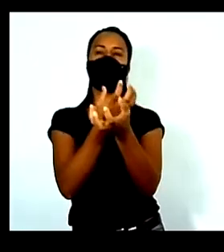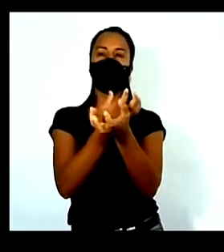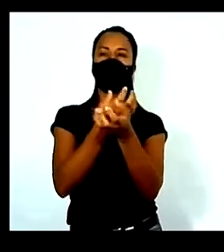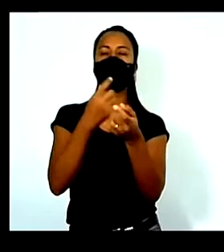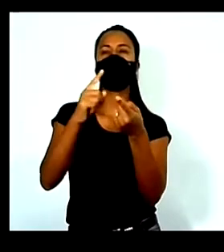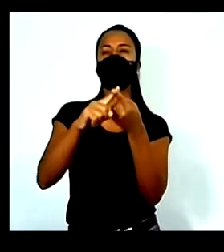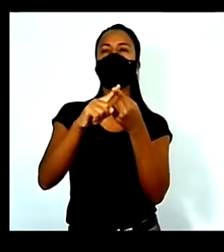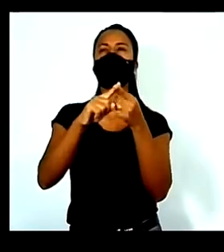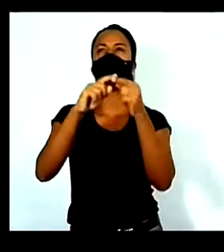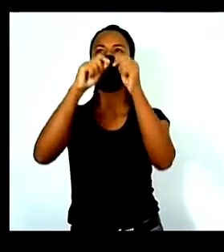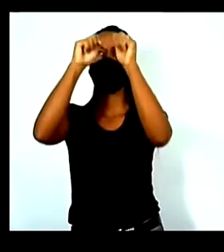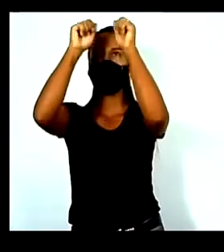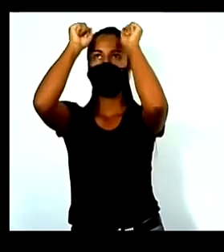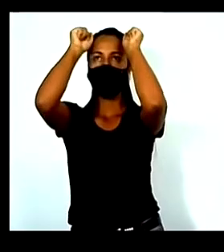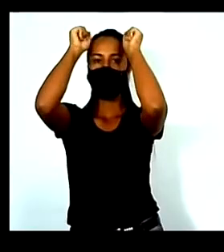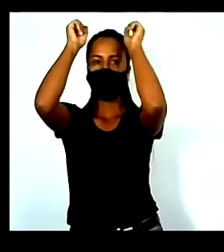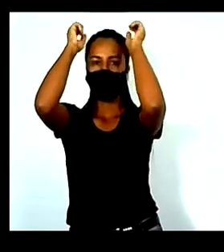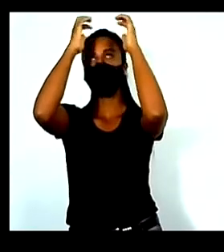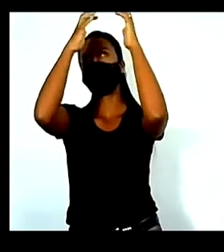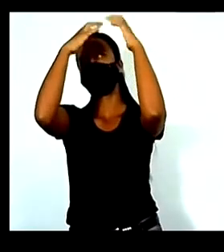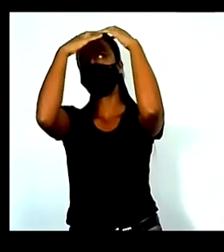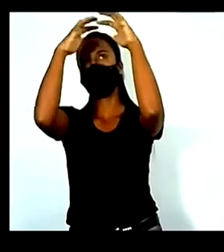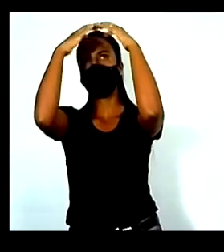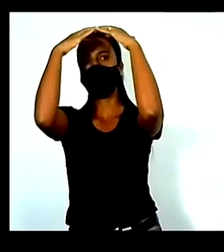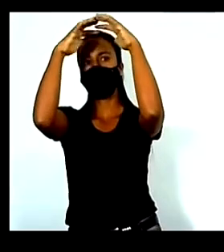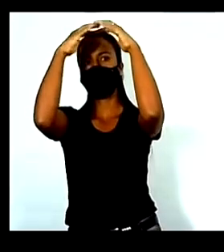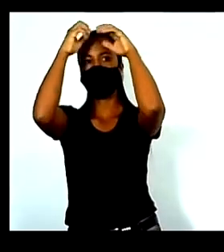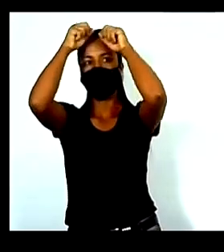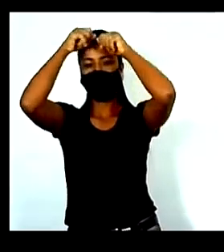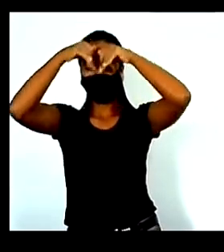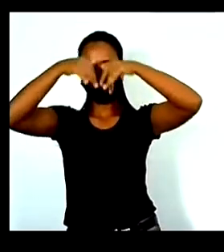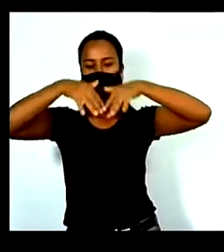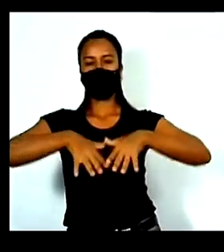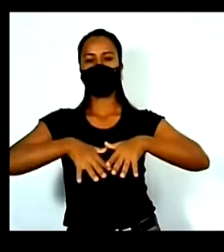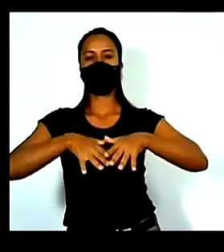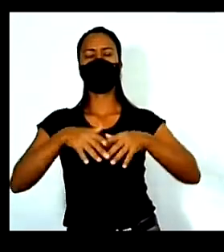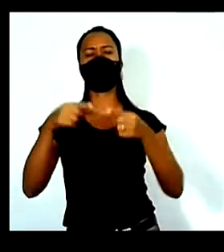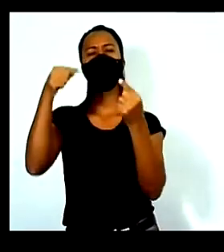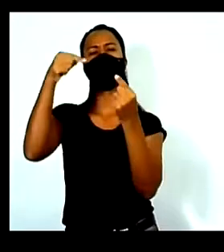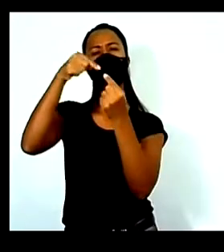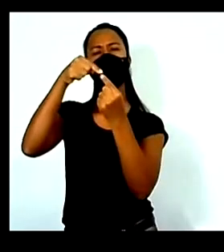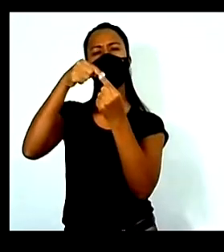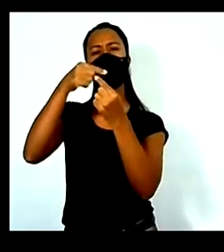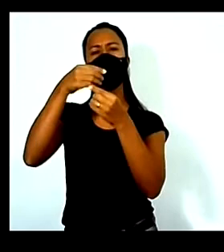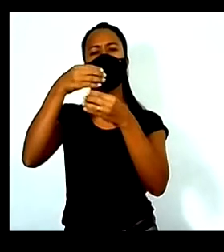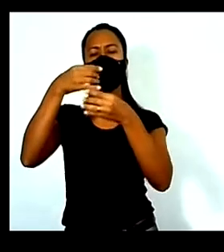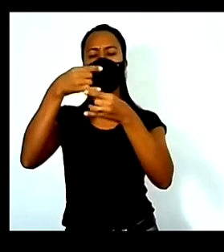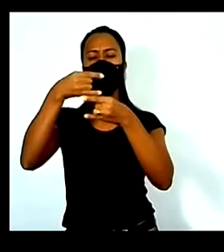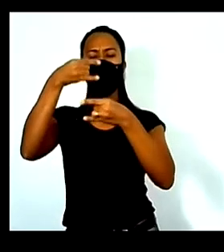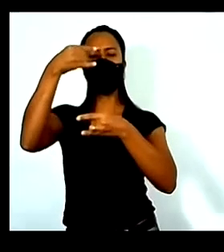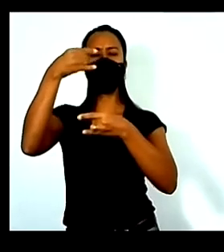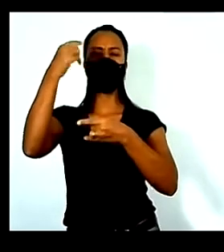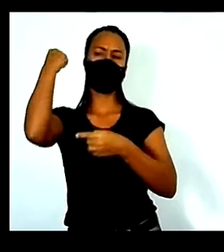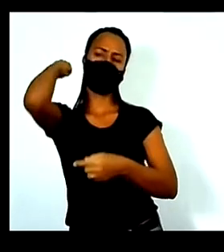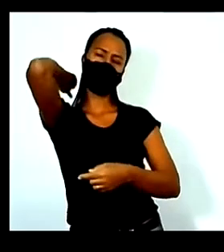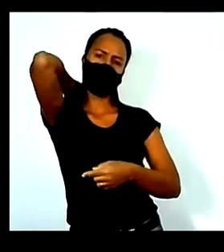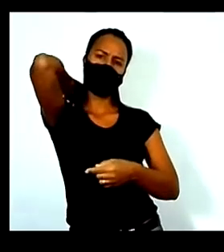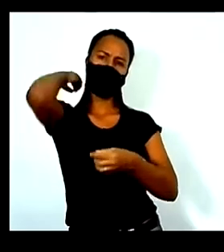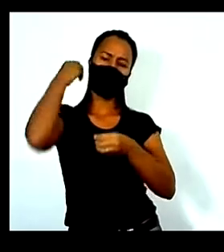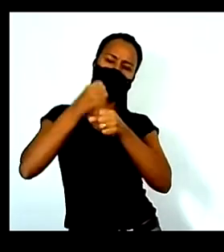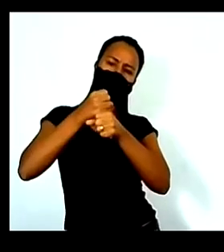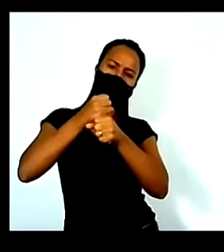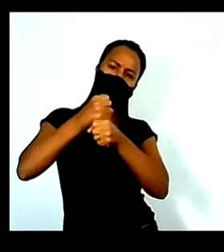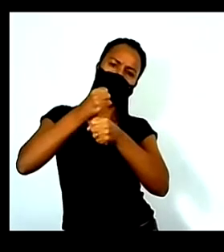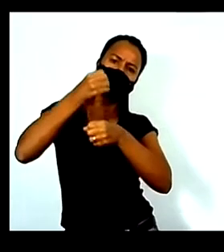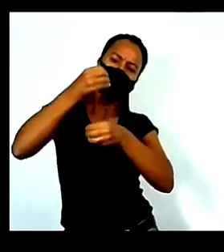nervoso, eles têm uma importante ligação aí, tá? Qual é? A nossa coluna vertebral. Então, a nossa coluna vertebral, ela faz parte do sistema